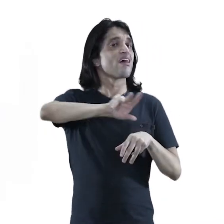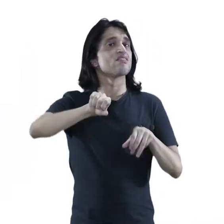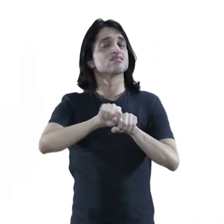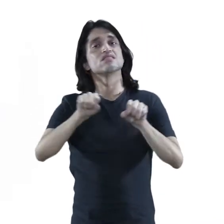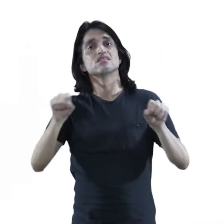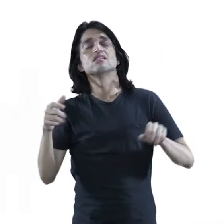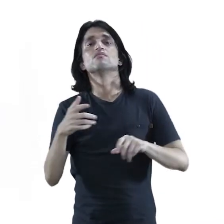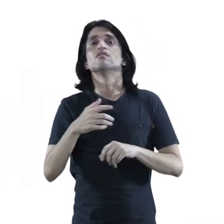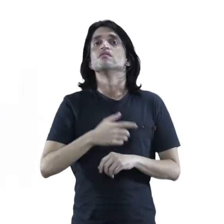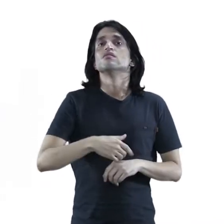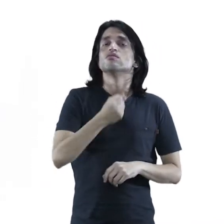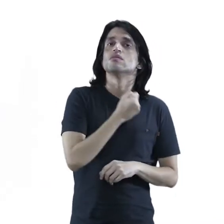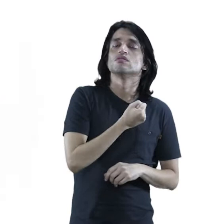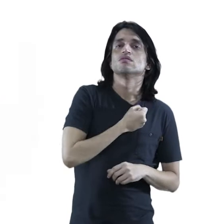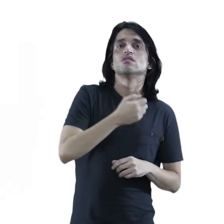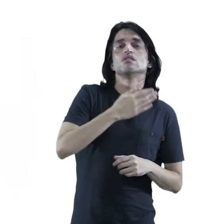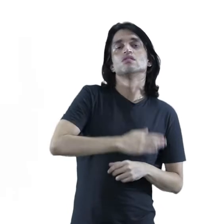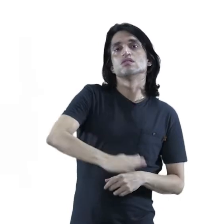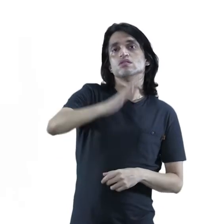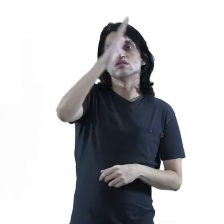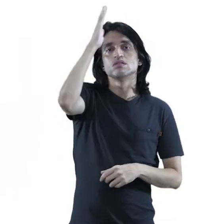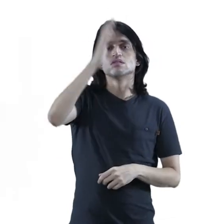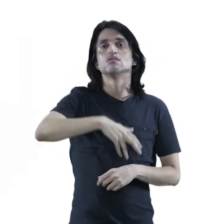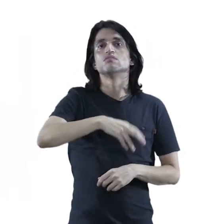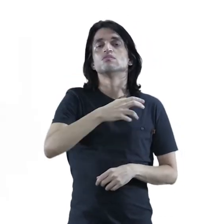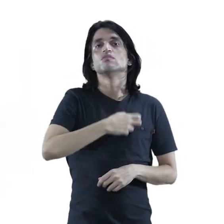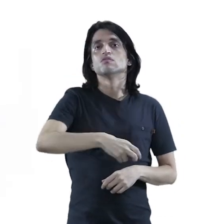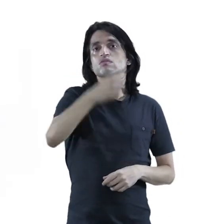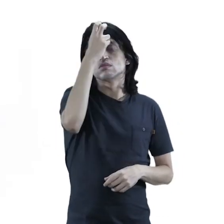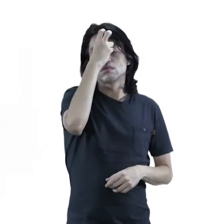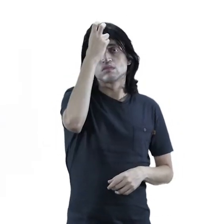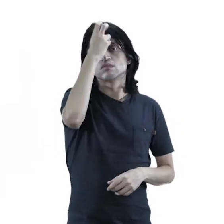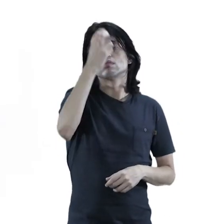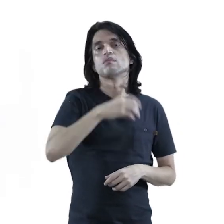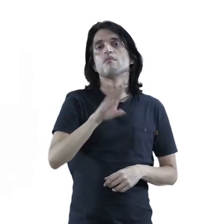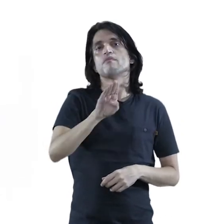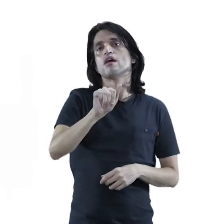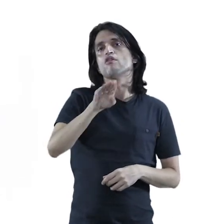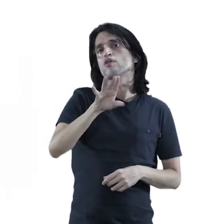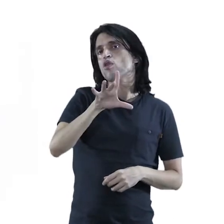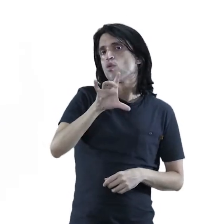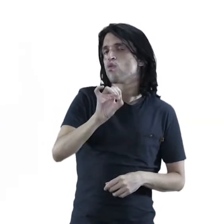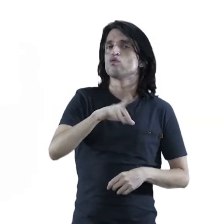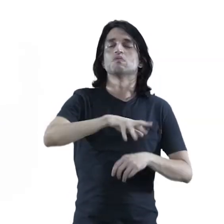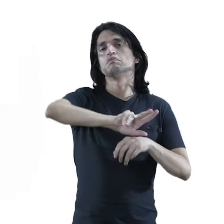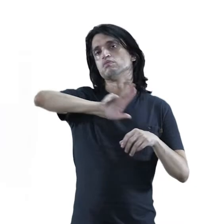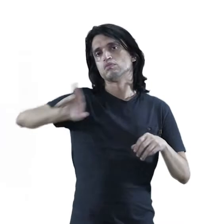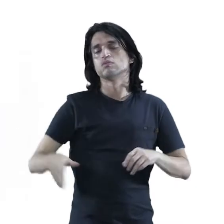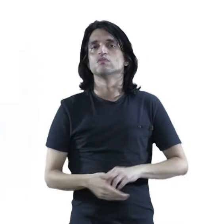sistemas de numeração, como o egípcio, babilônico, romano, entre outros. Vamos ver alguns sistemas de